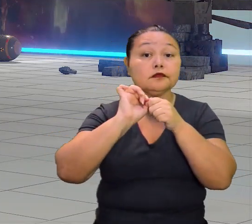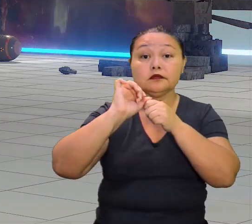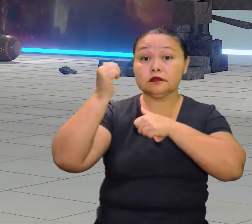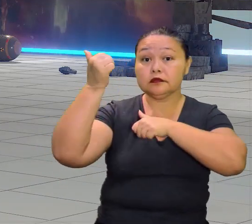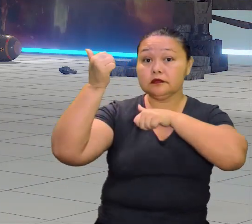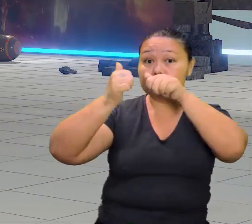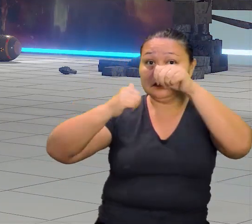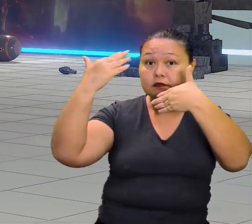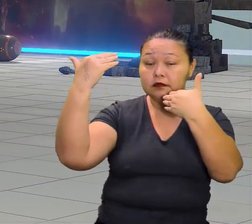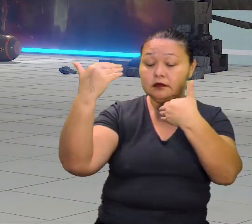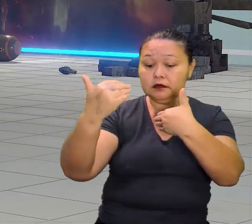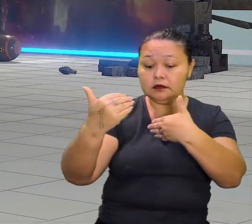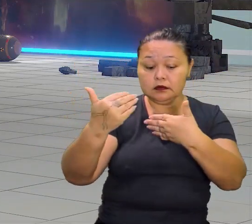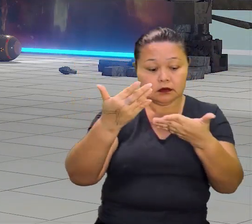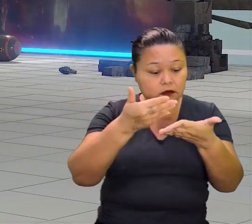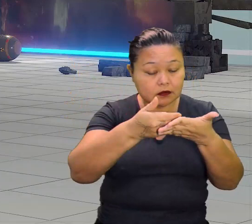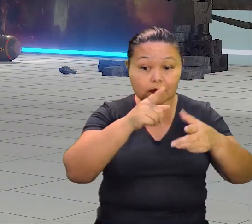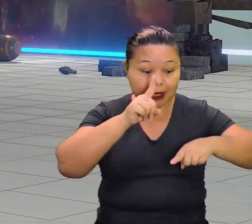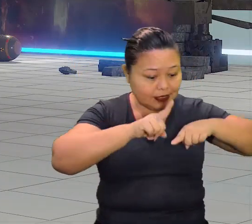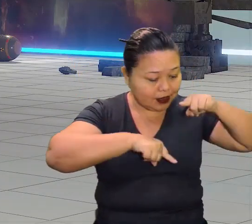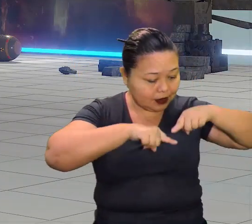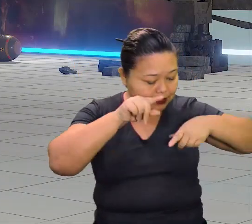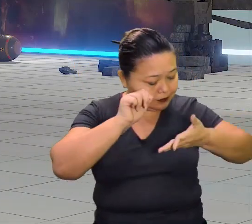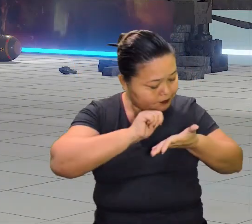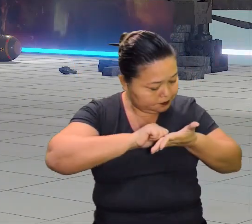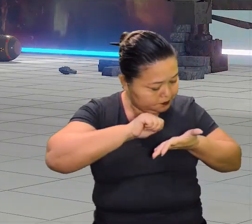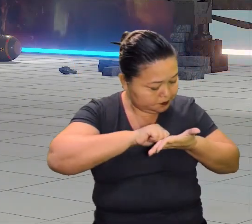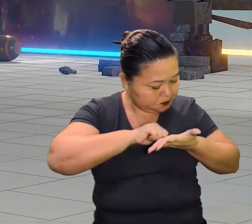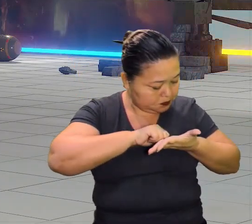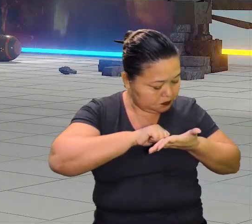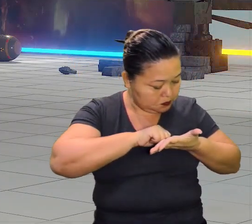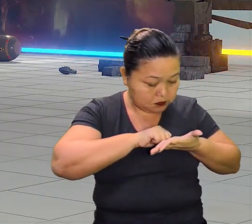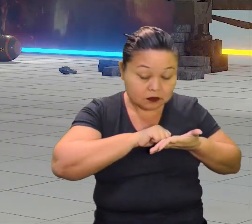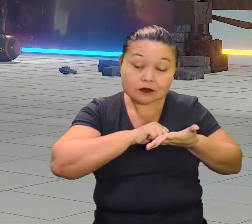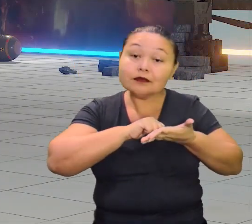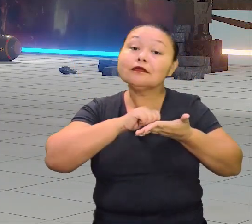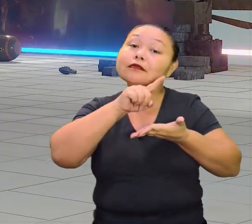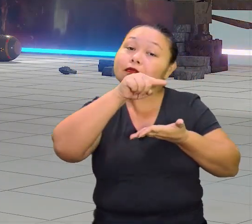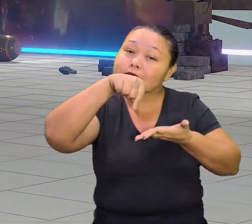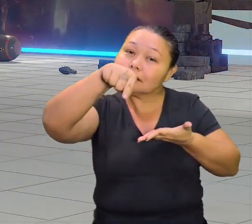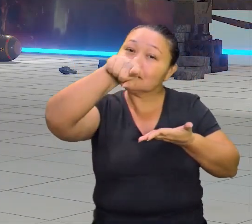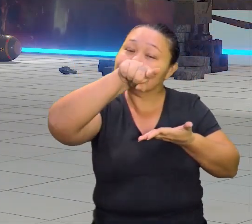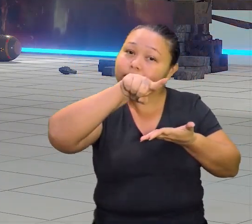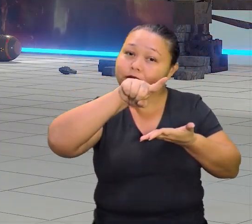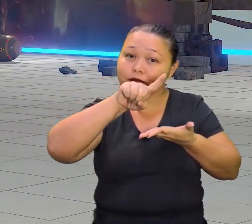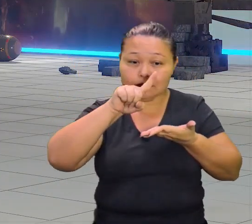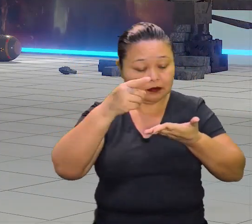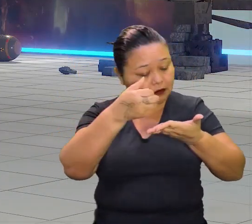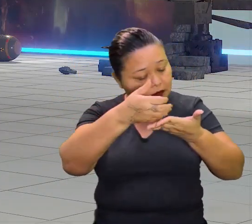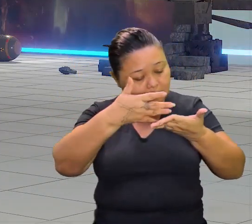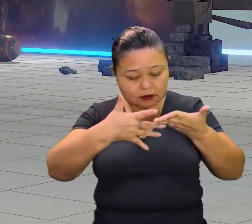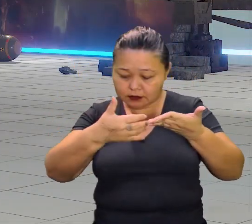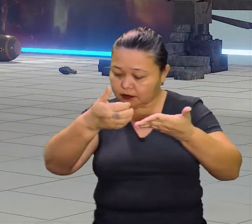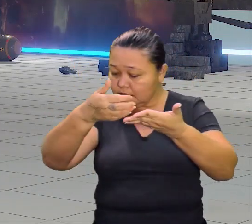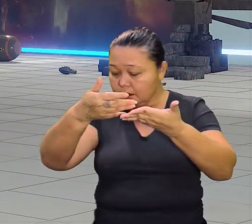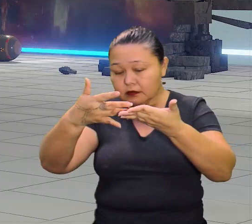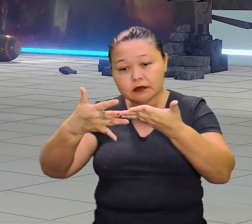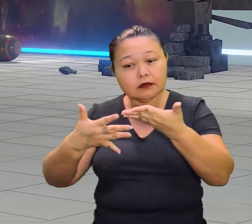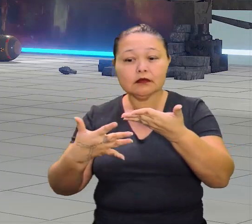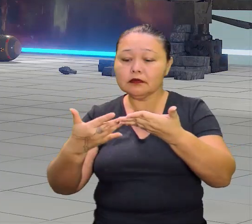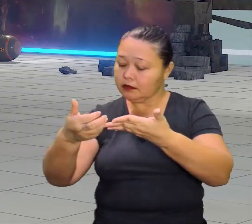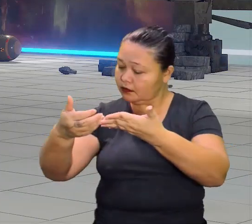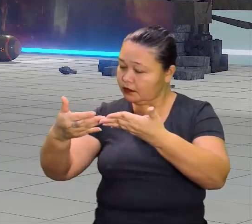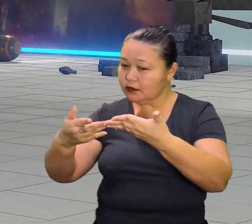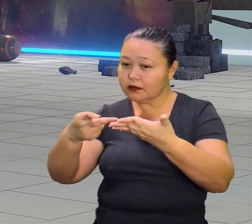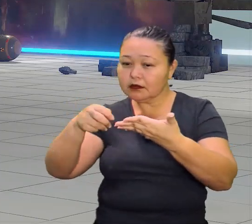avaliação, pega todo esse material que foram anotados e aí vocês vão papirar. Irão